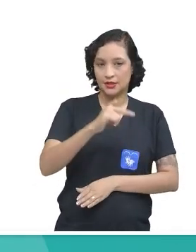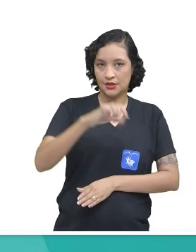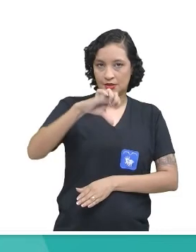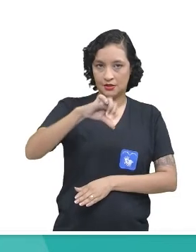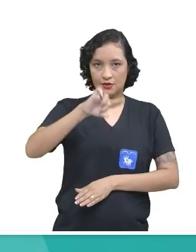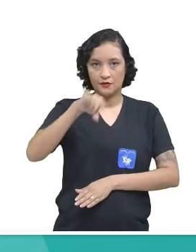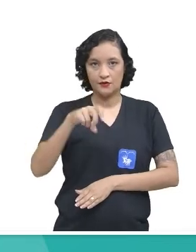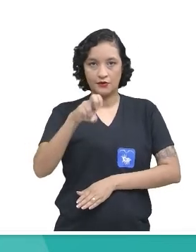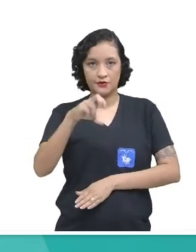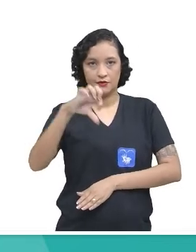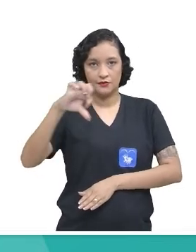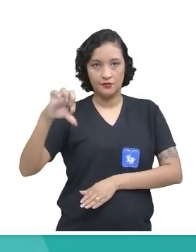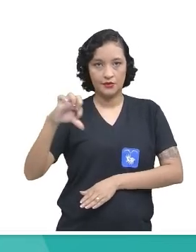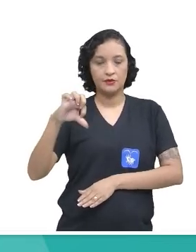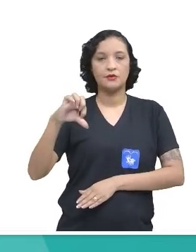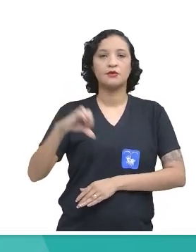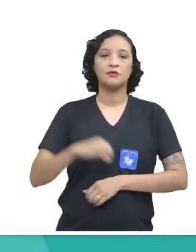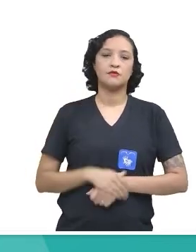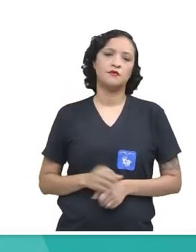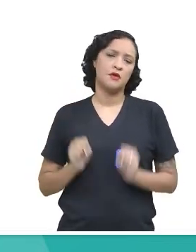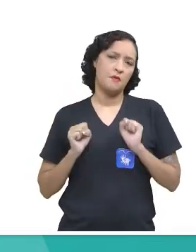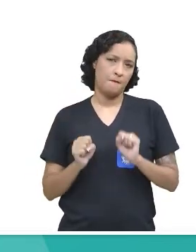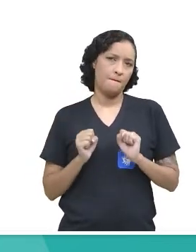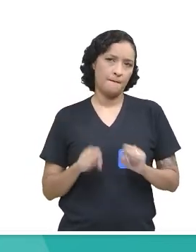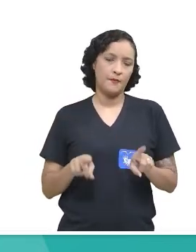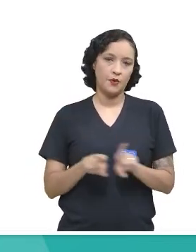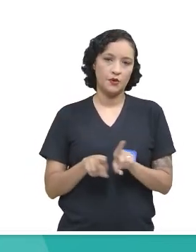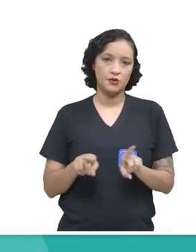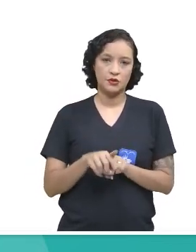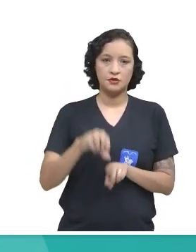79,59, né? Mas a gente pode também arredondar